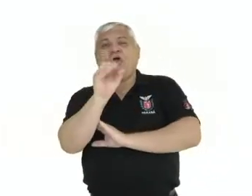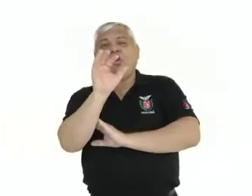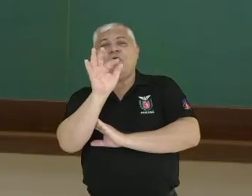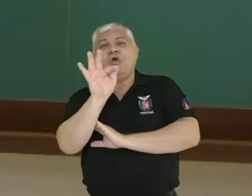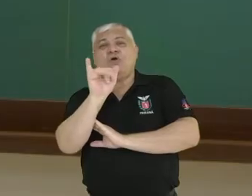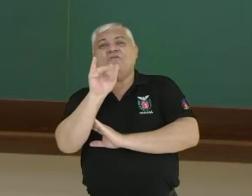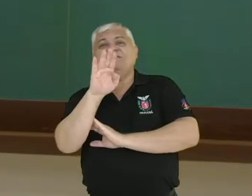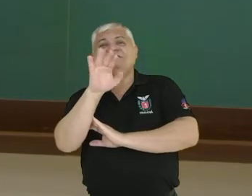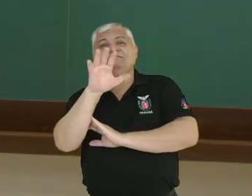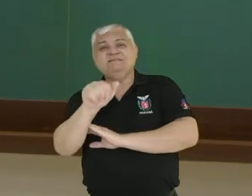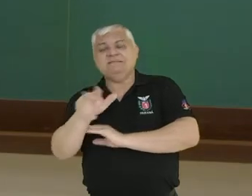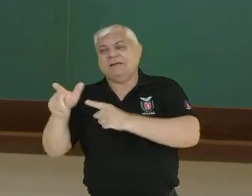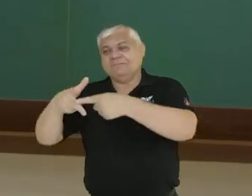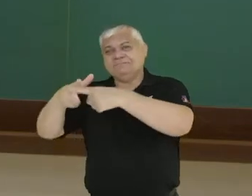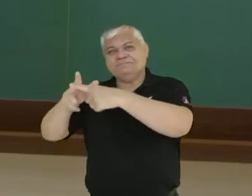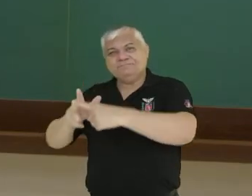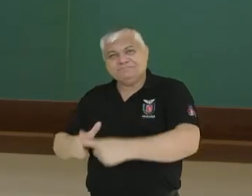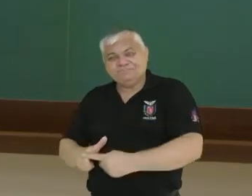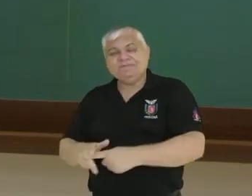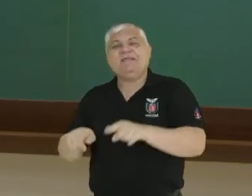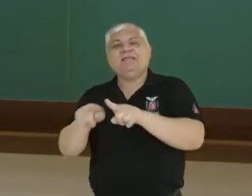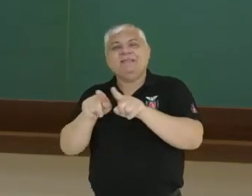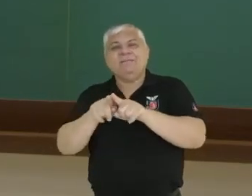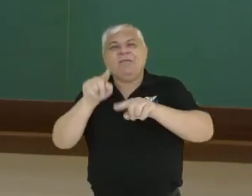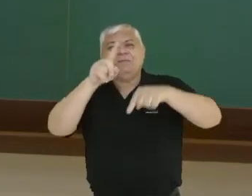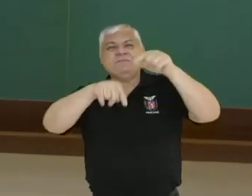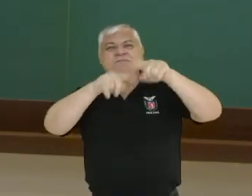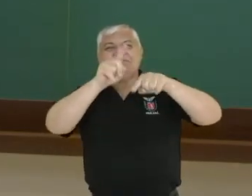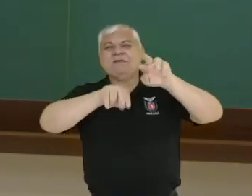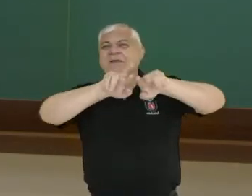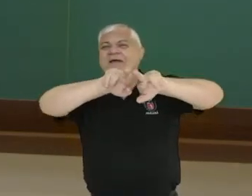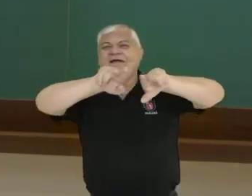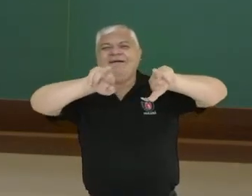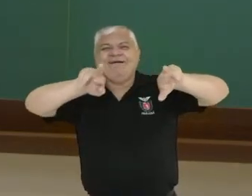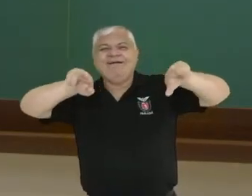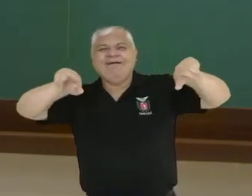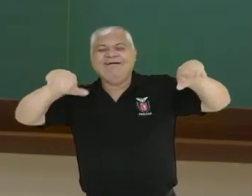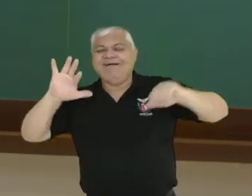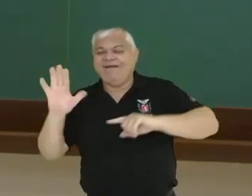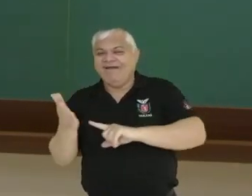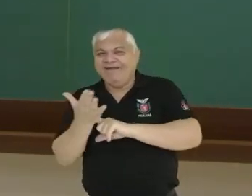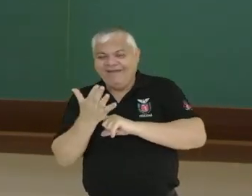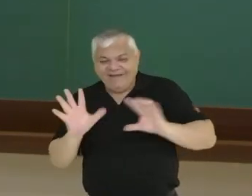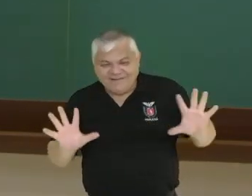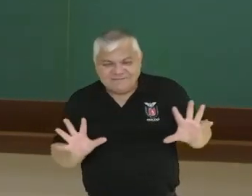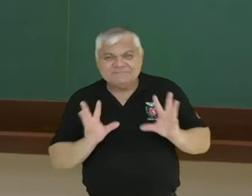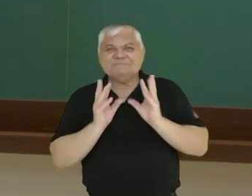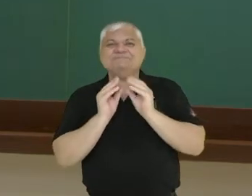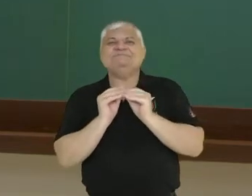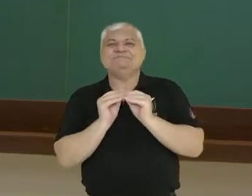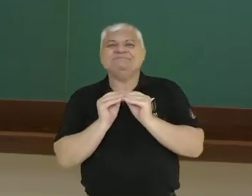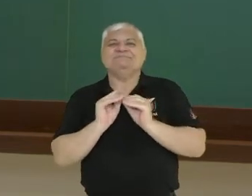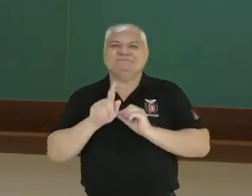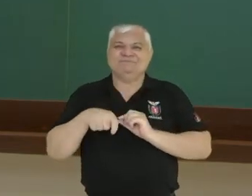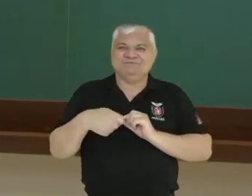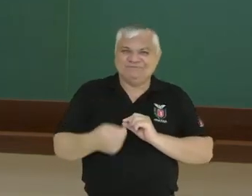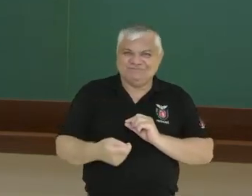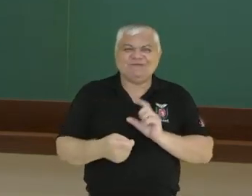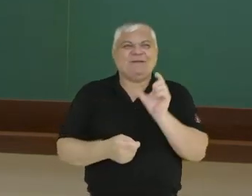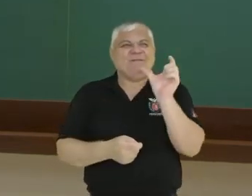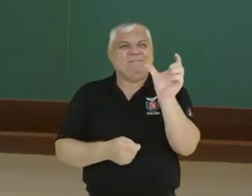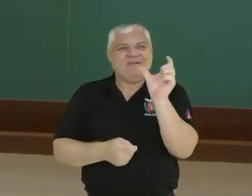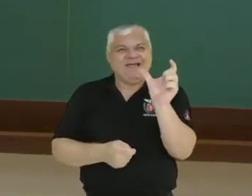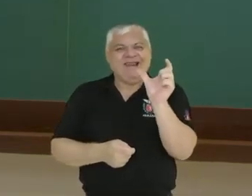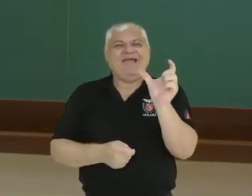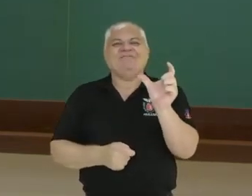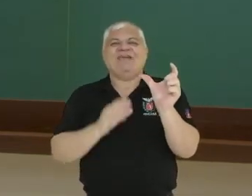palavra ferramenta. Então todas essas palavrinhas aqui ajudaram a compreensão em relação, né? De que se trata